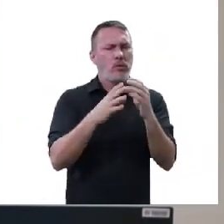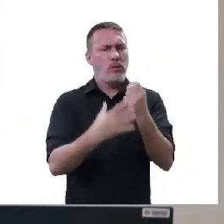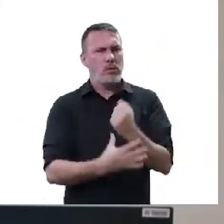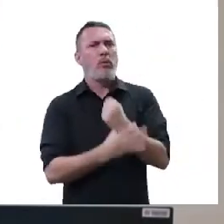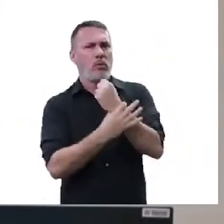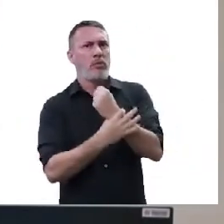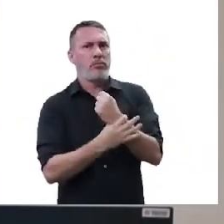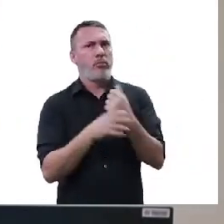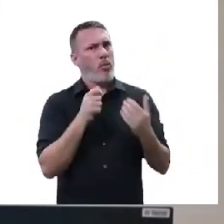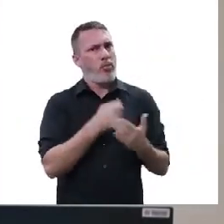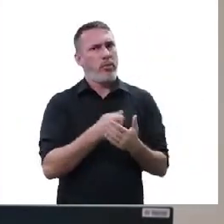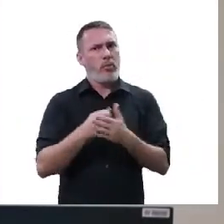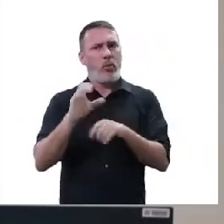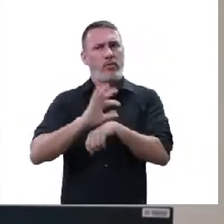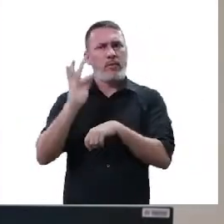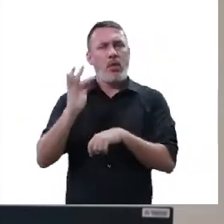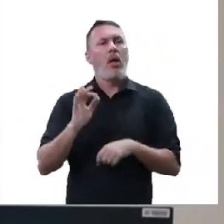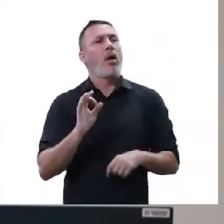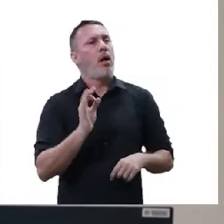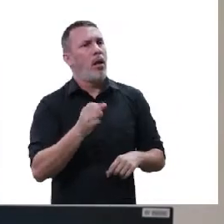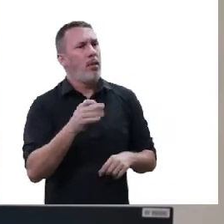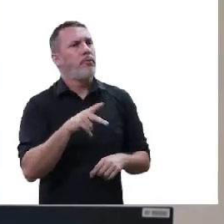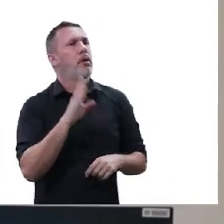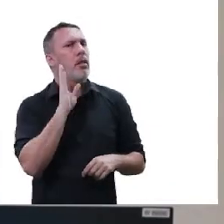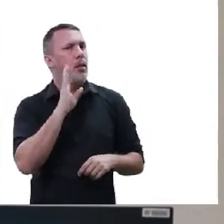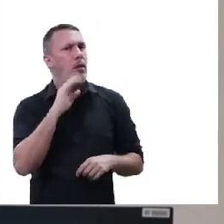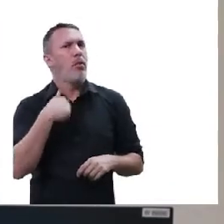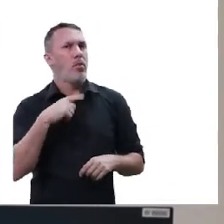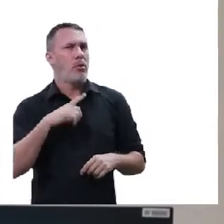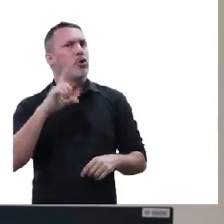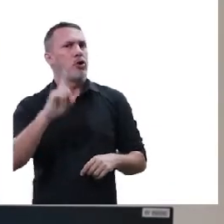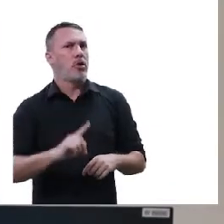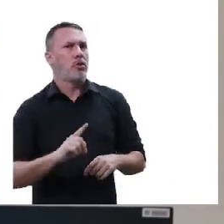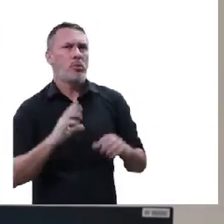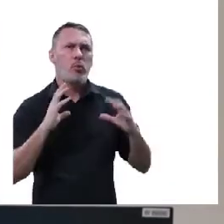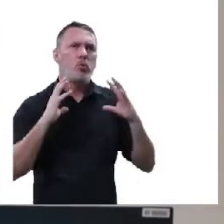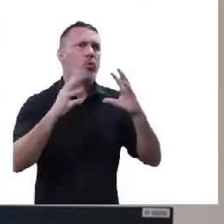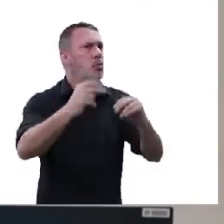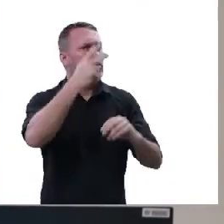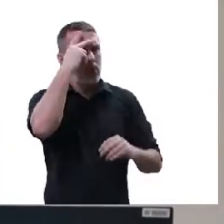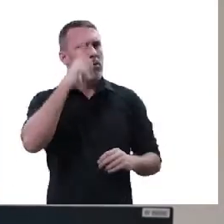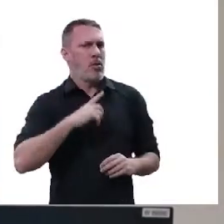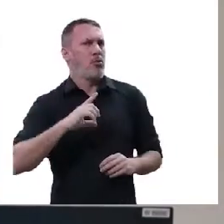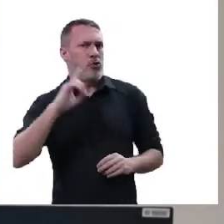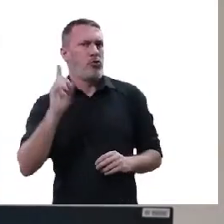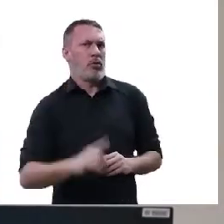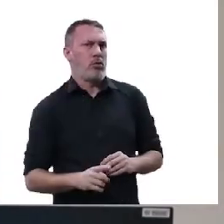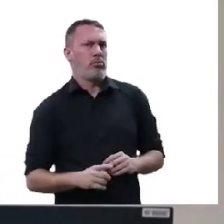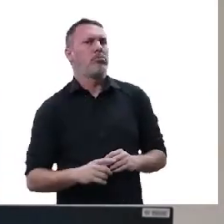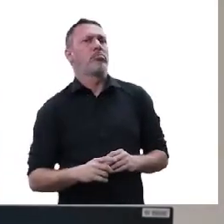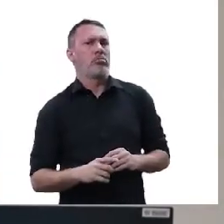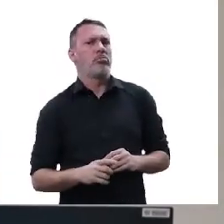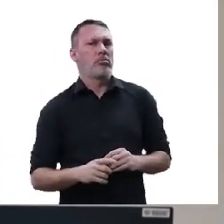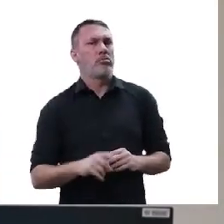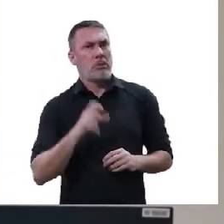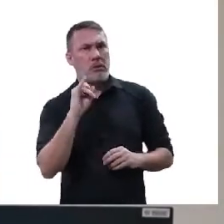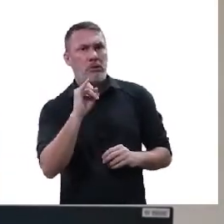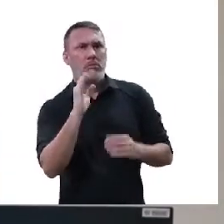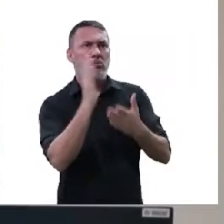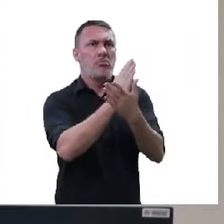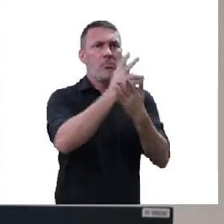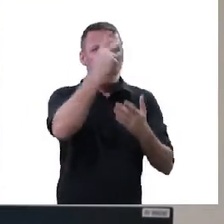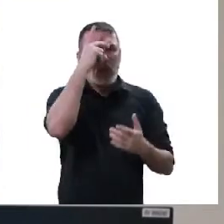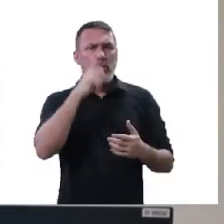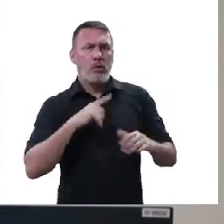segurança. Então, bacana, professor, eu tenho direito, todos possuem esse direito, então se alguém